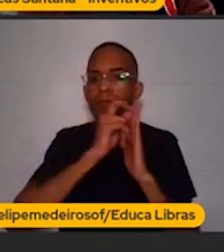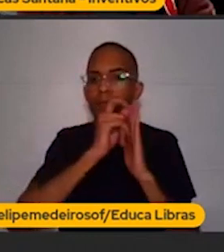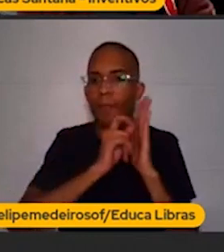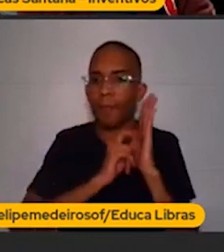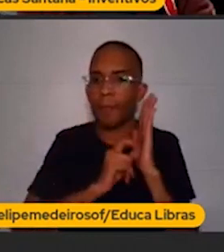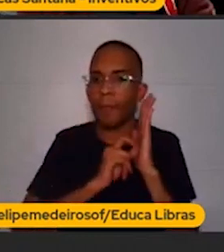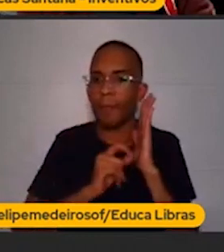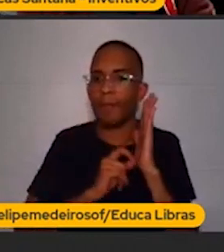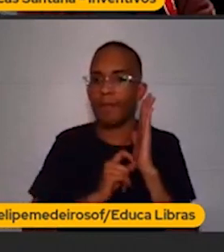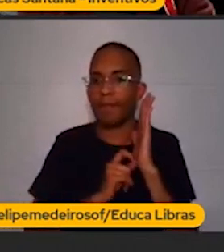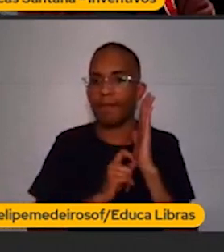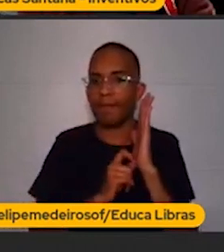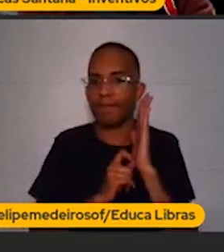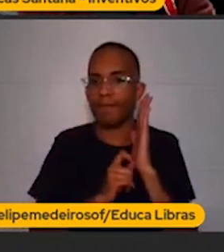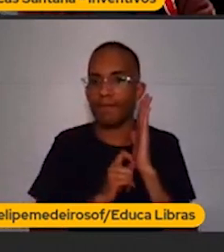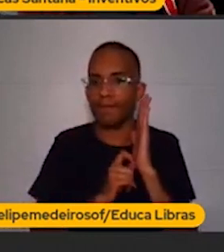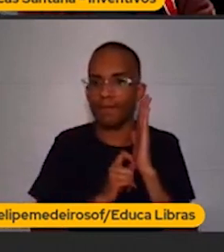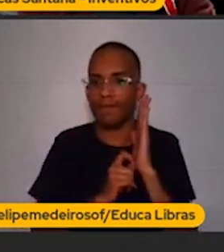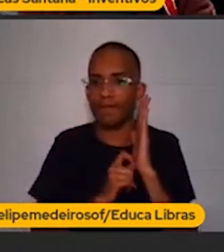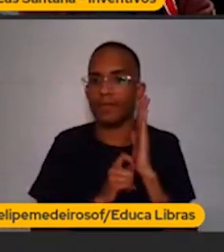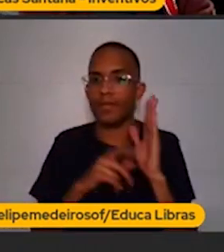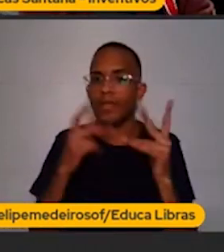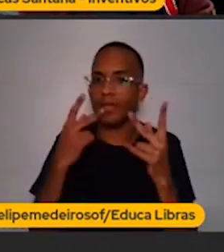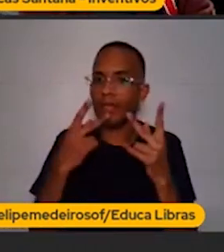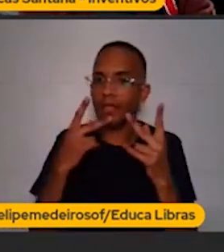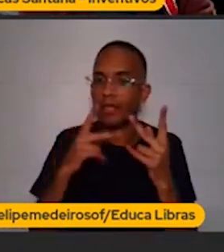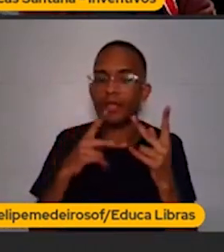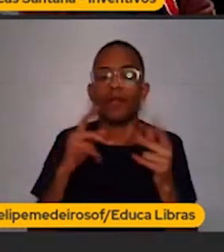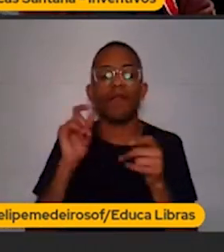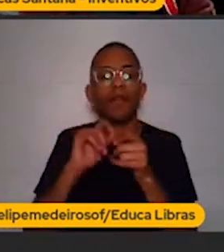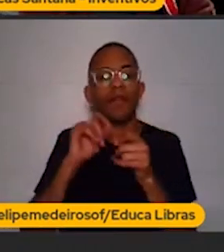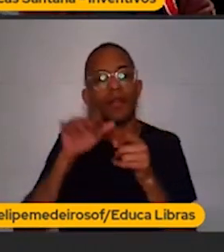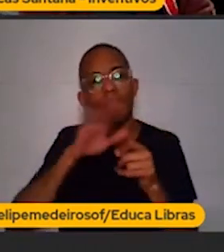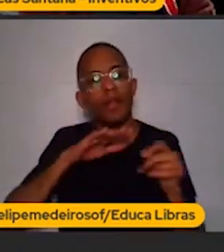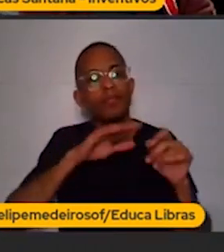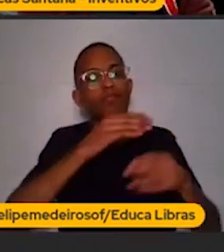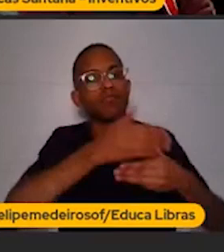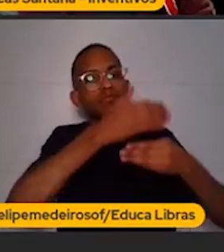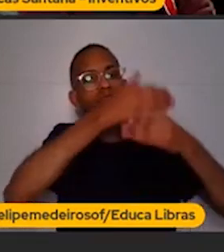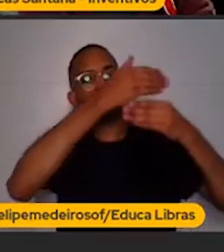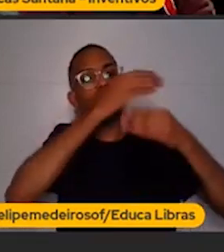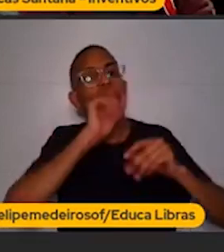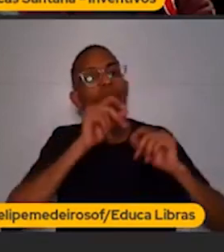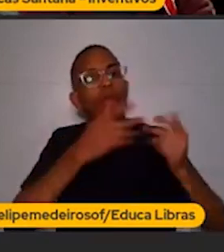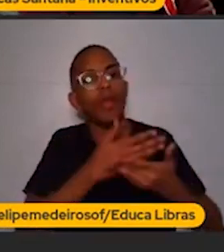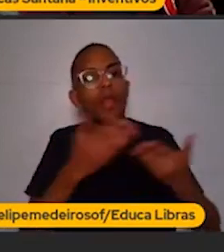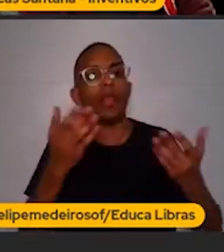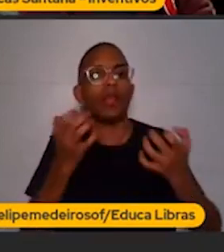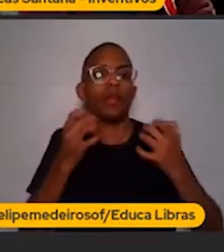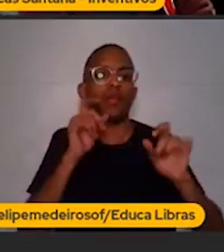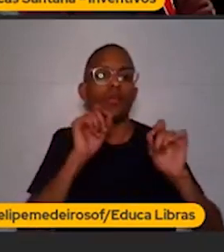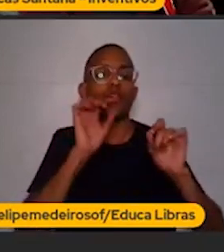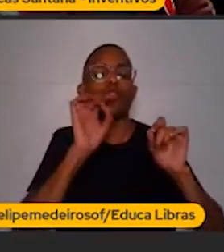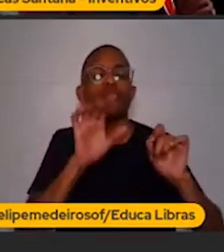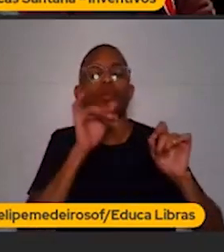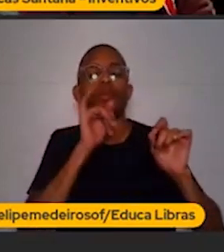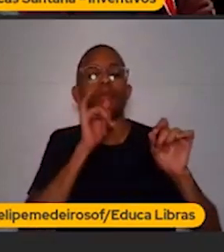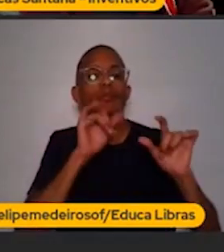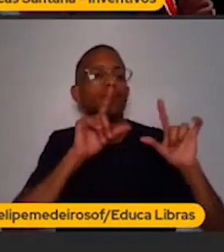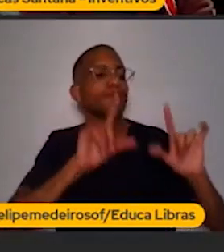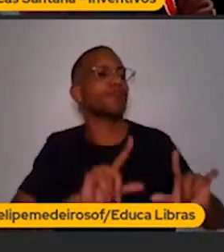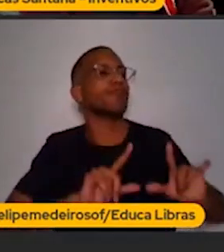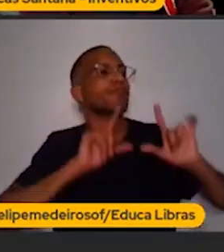tentando vender para as pessoas uma furadeira para que elas façam um furo na parede, mas na verdade o que elas querem é só pendurar um quadro para ter